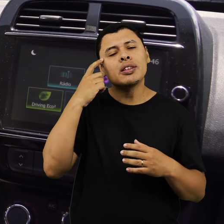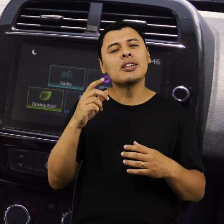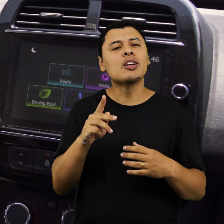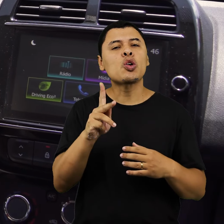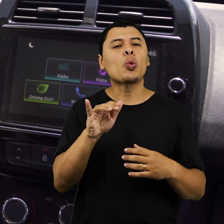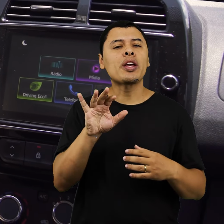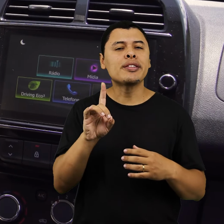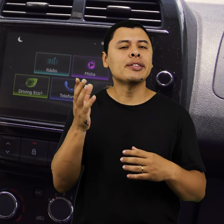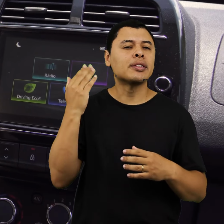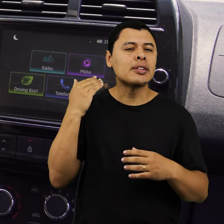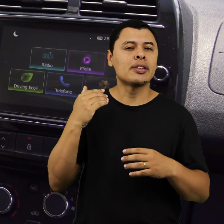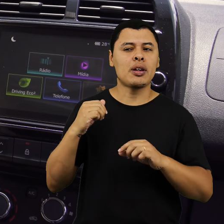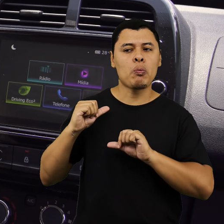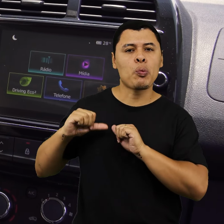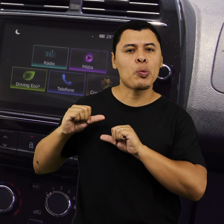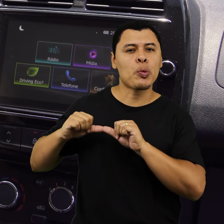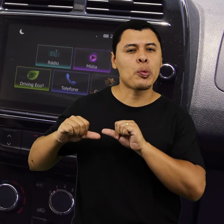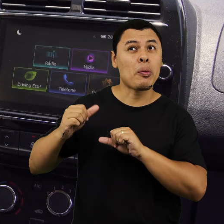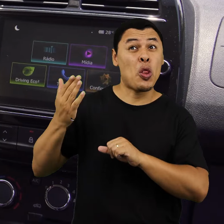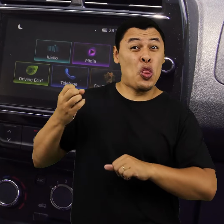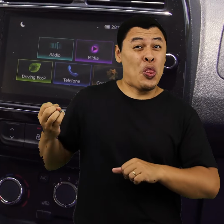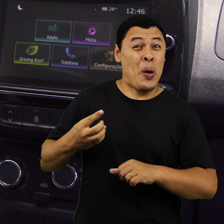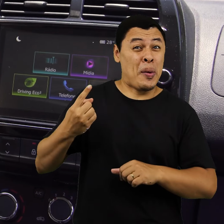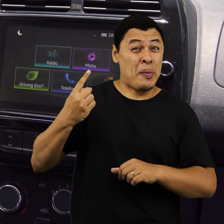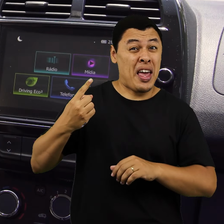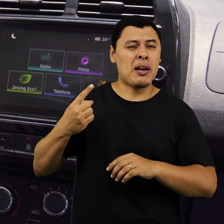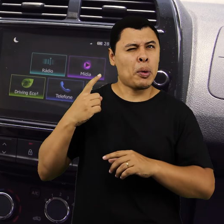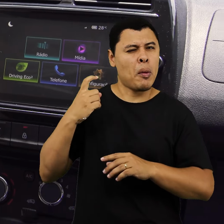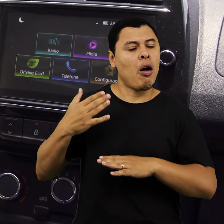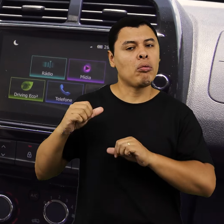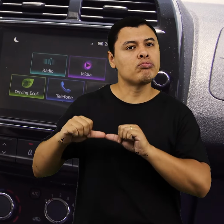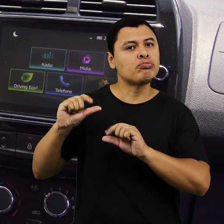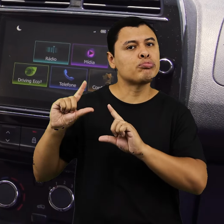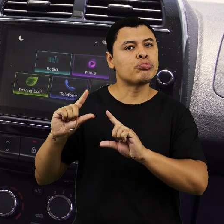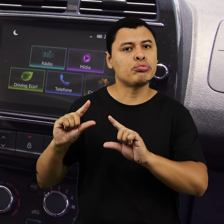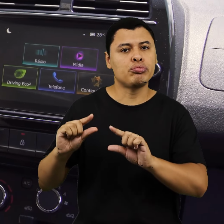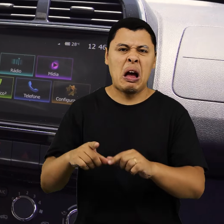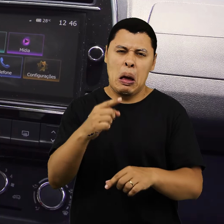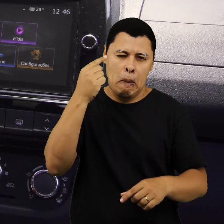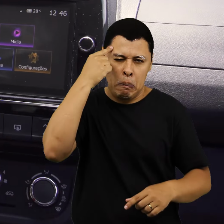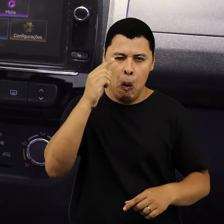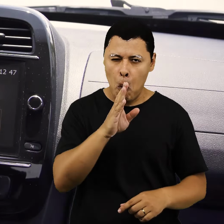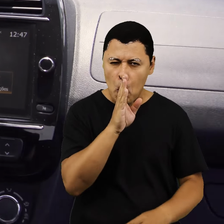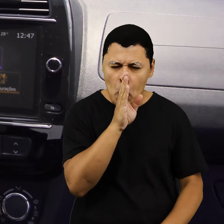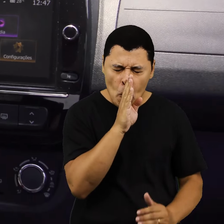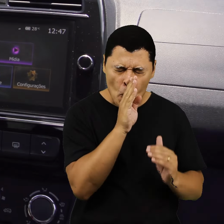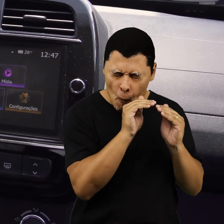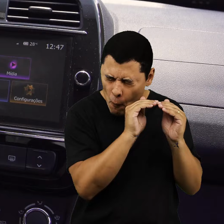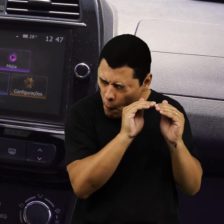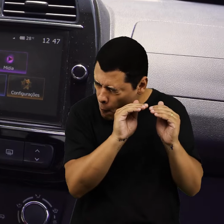longo aí do tempo, desde a época do seu lançamento. Evidentemente você não deve esperar um carro super quieto, né?